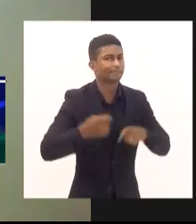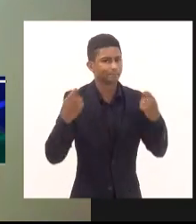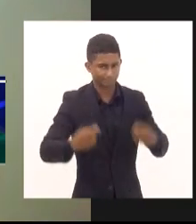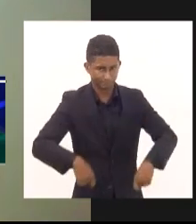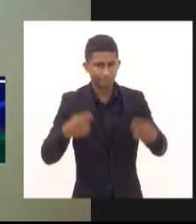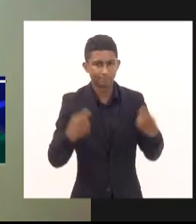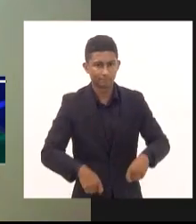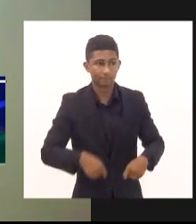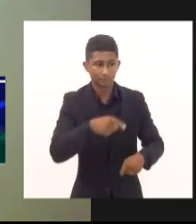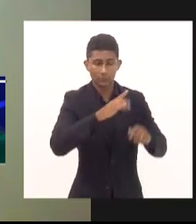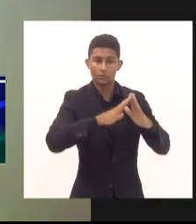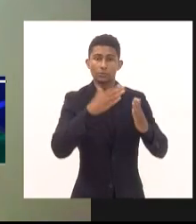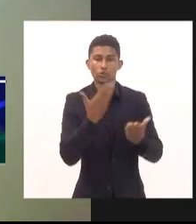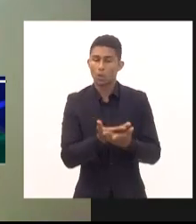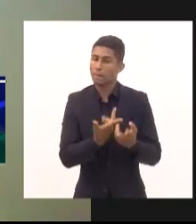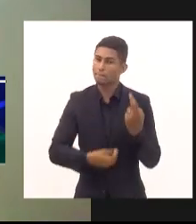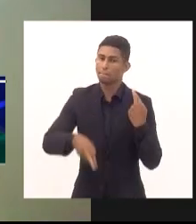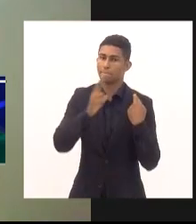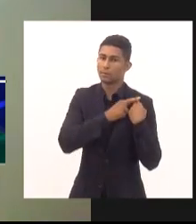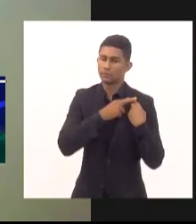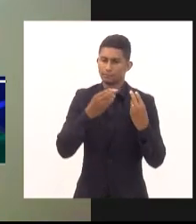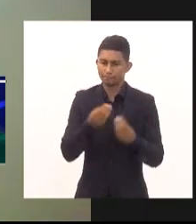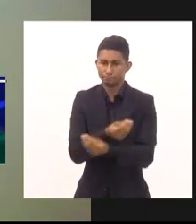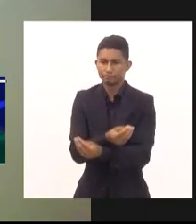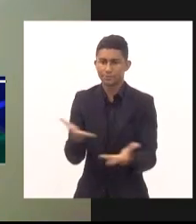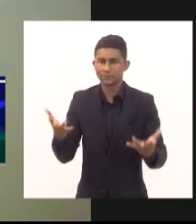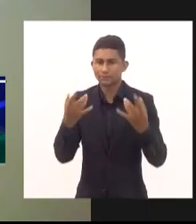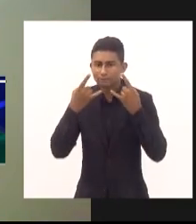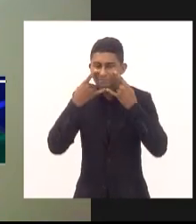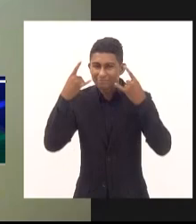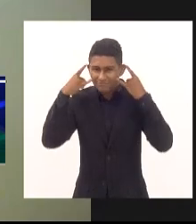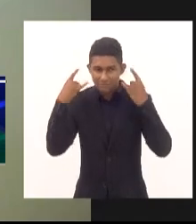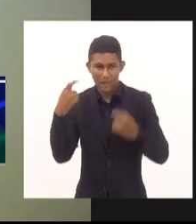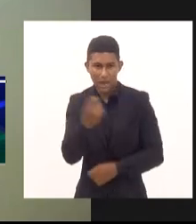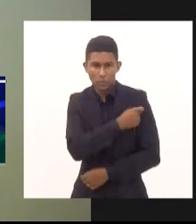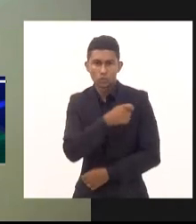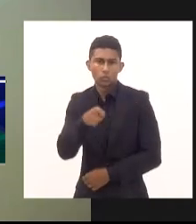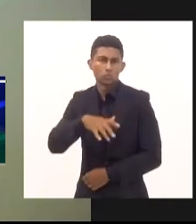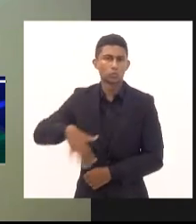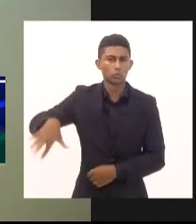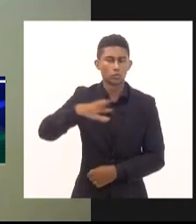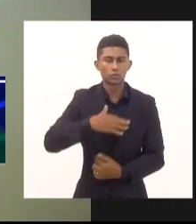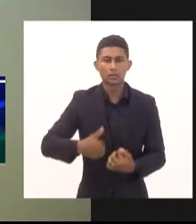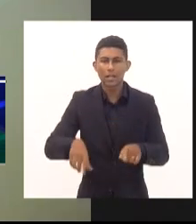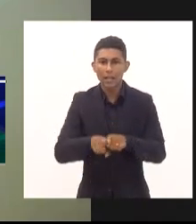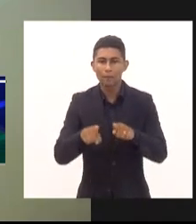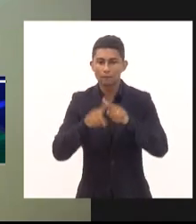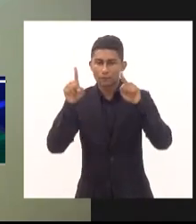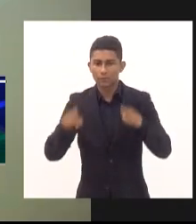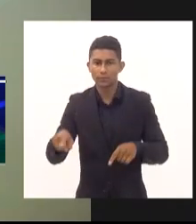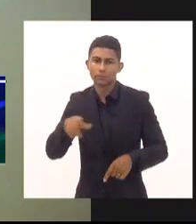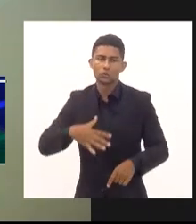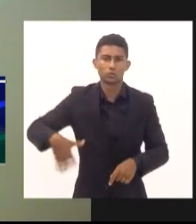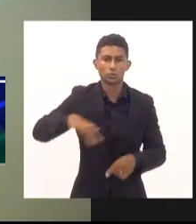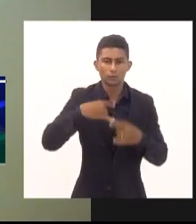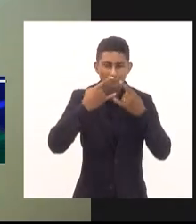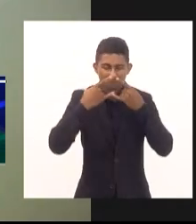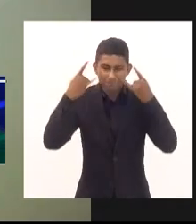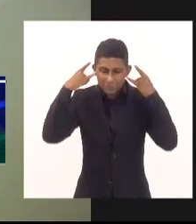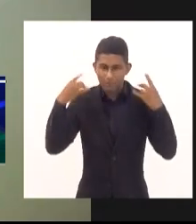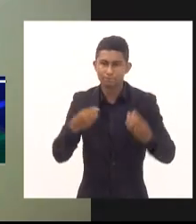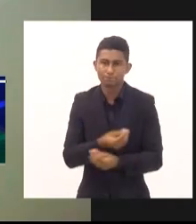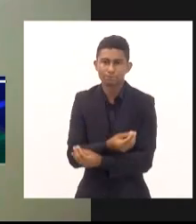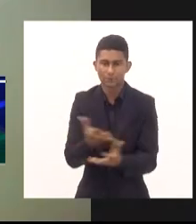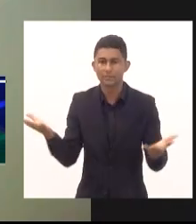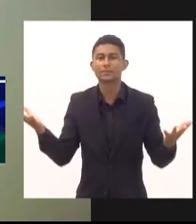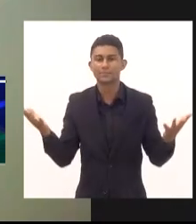escola de fornecer e de disponibilizar para alunos e servidores máscaras em casos